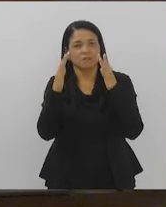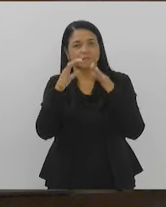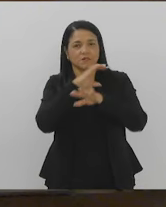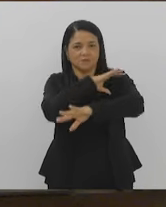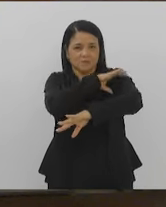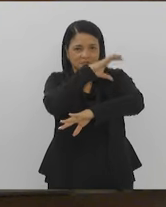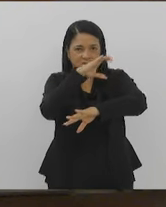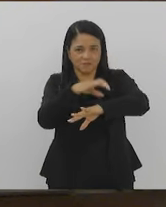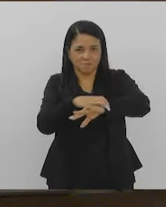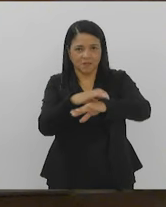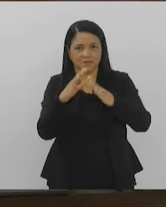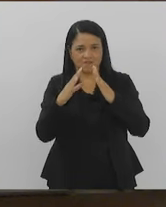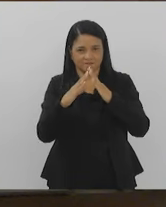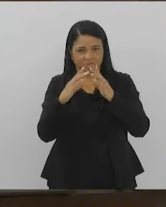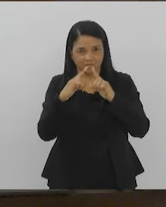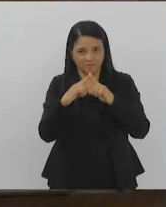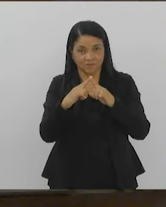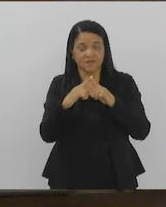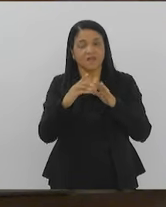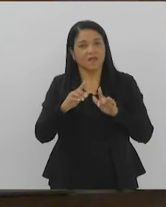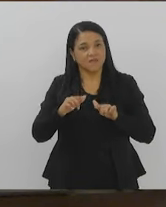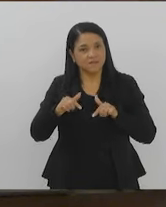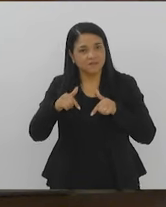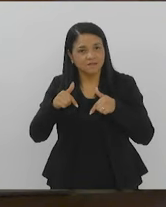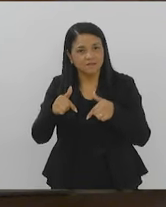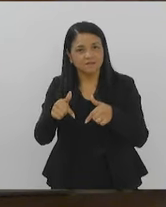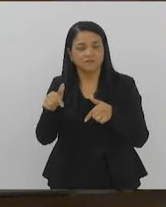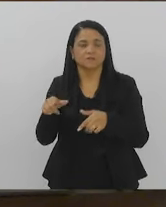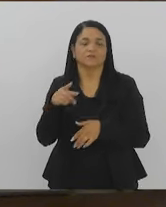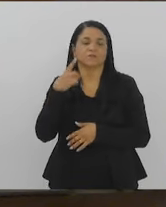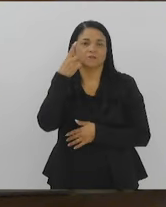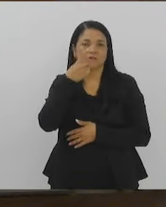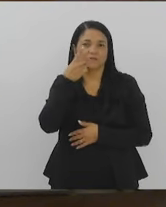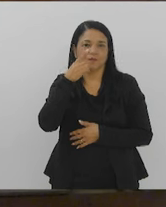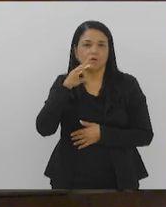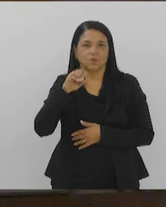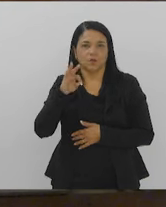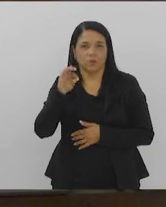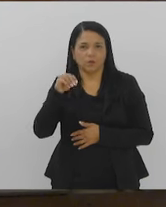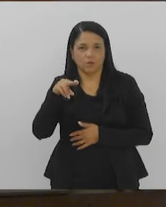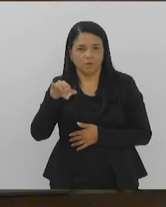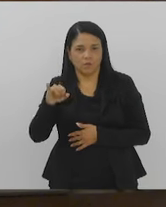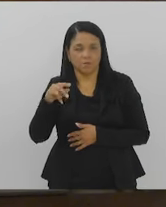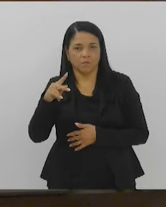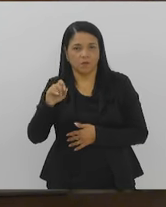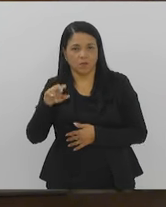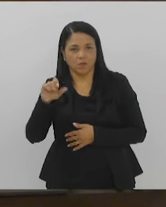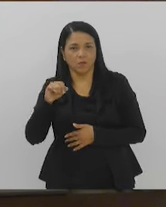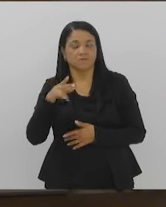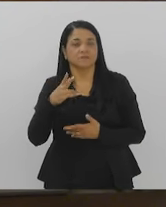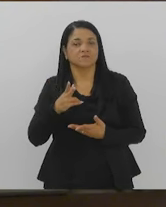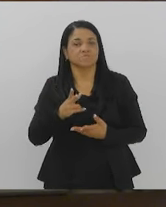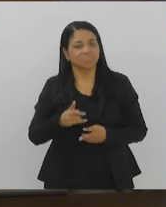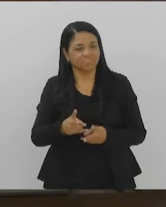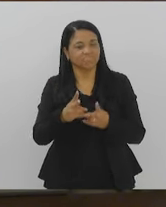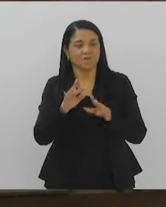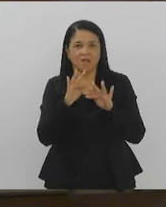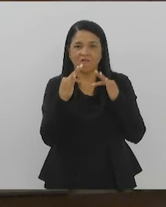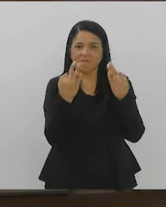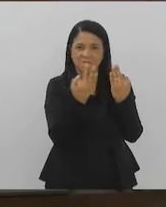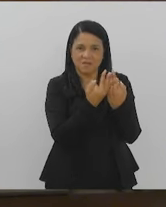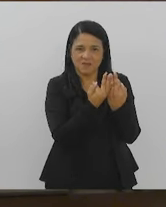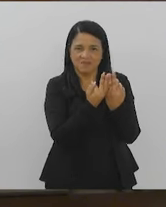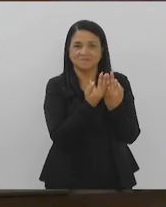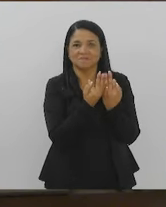Deus, parabéns à iniciativa do nosso querido Otônio de Paula, aqui eternizada através da sua família, a